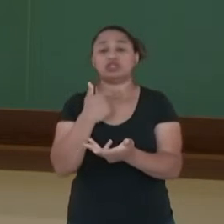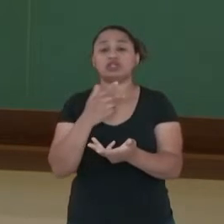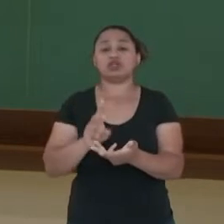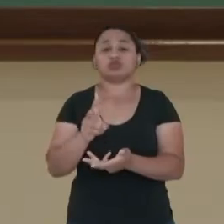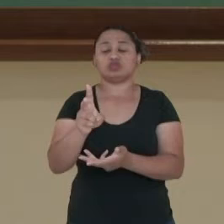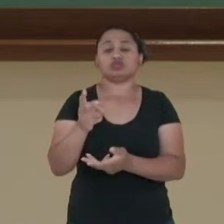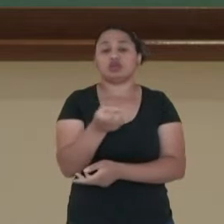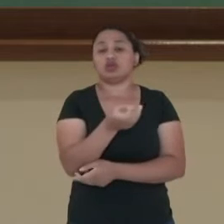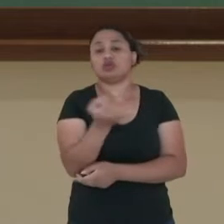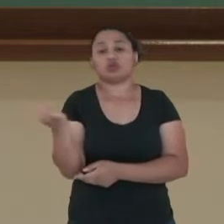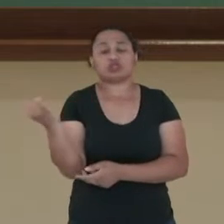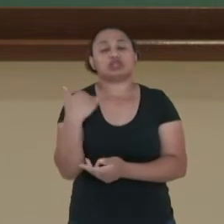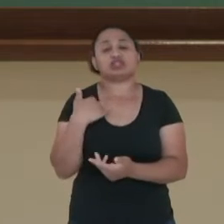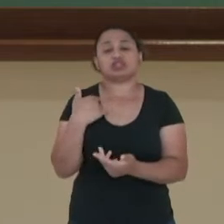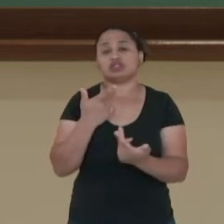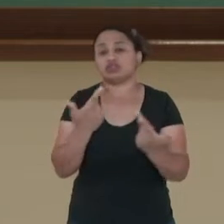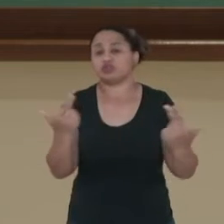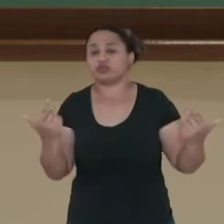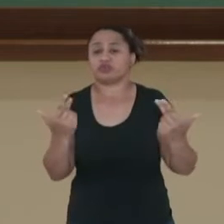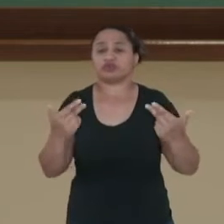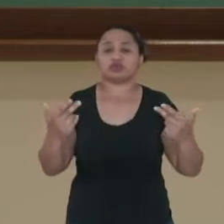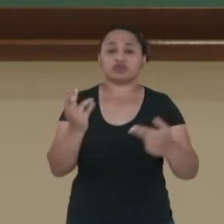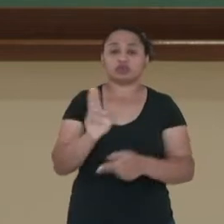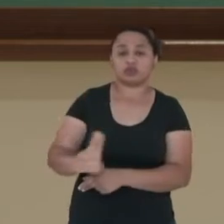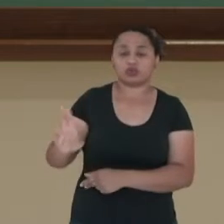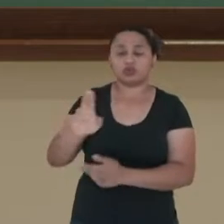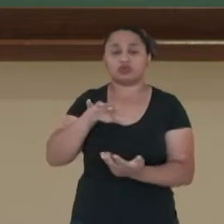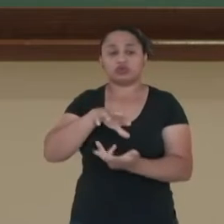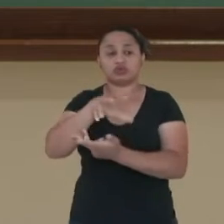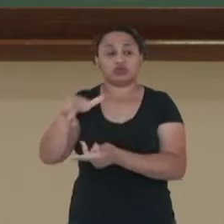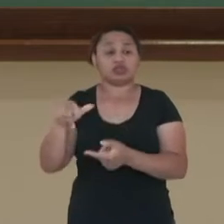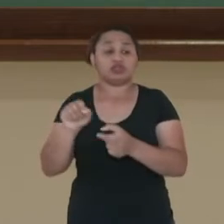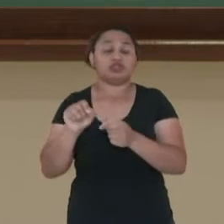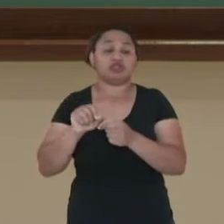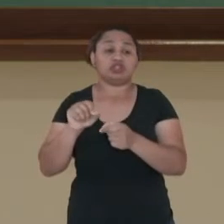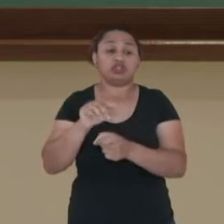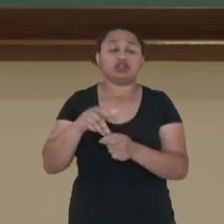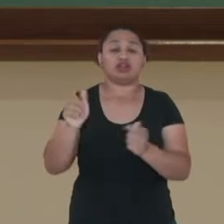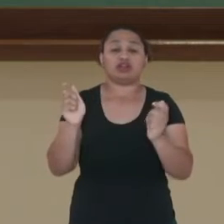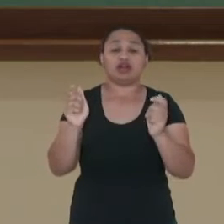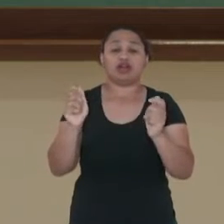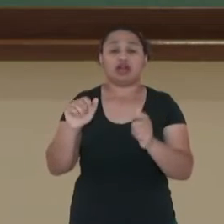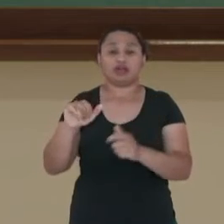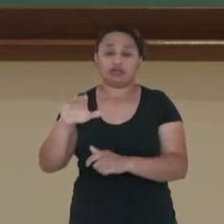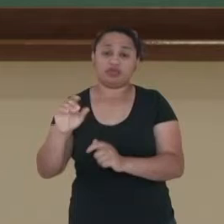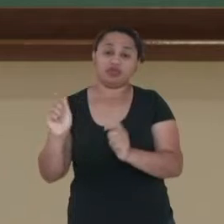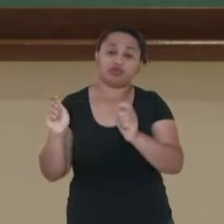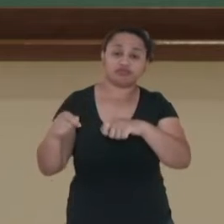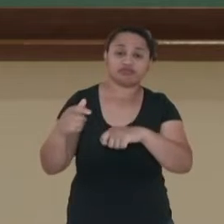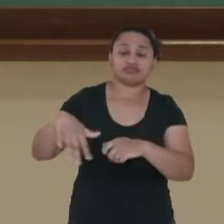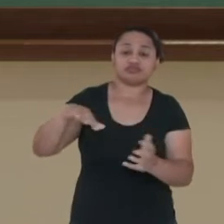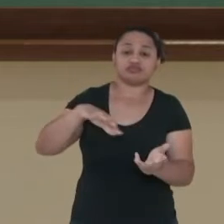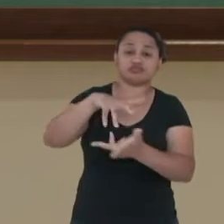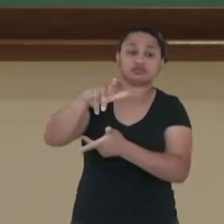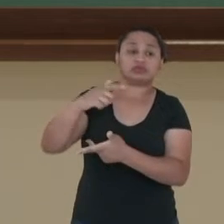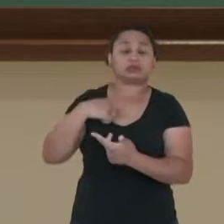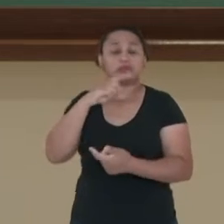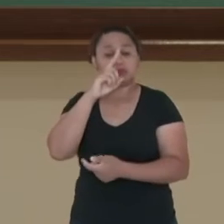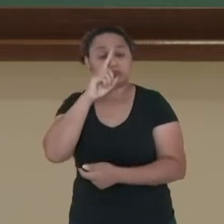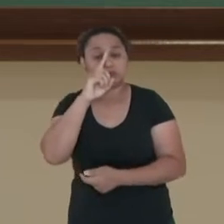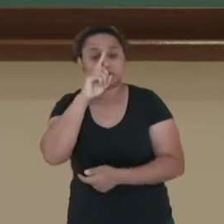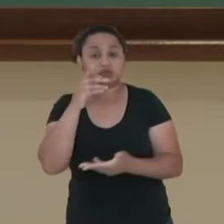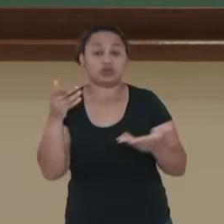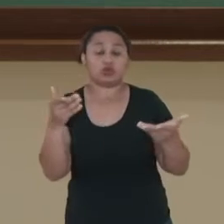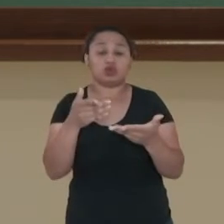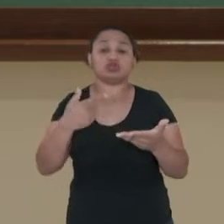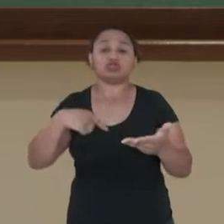com isso, né, a biocapacidade planetária em grande risco. Tá? Então, quer dizer, hoje a gente consome, né, bem